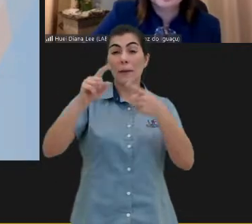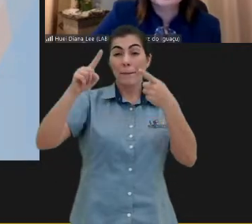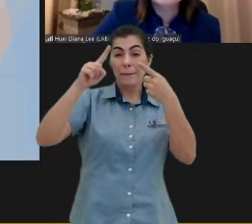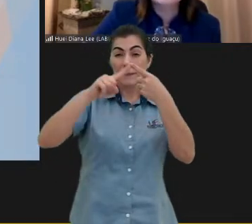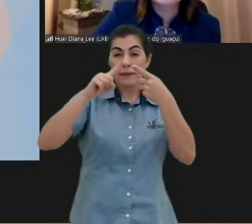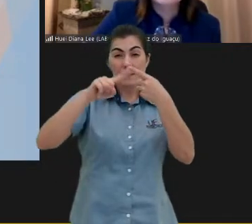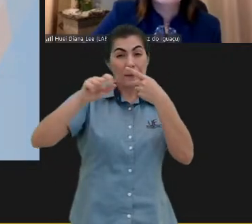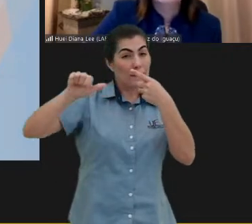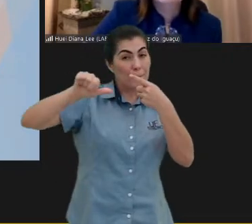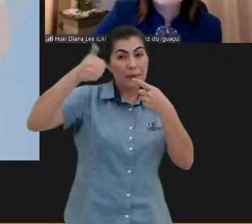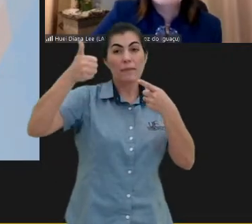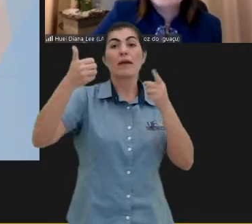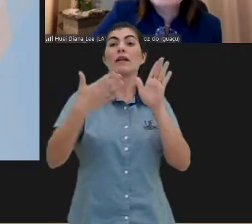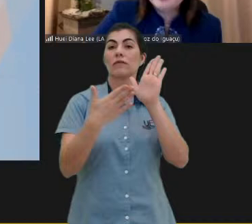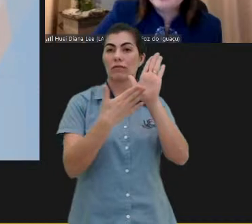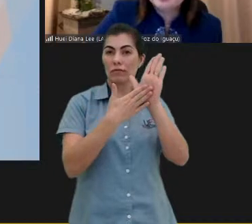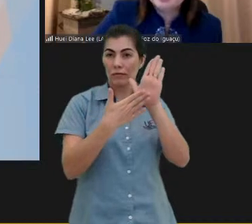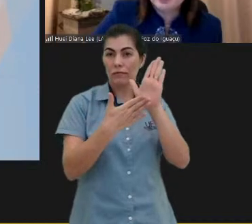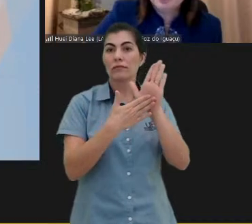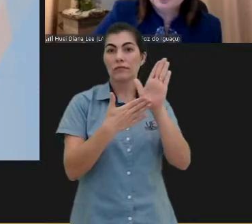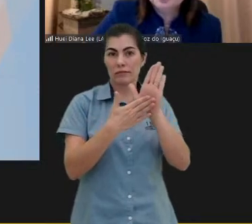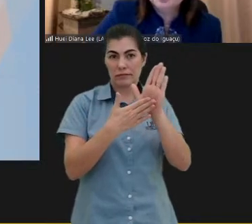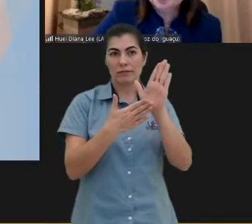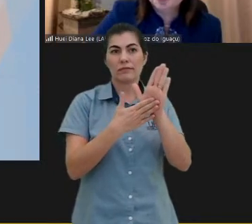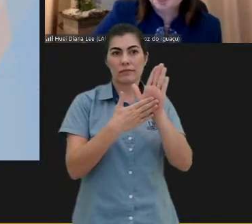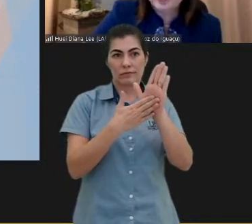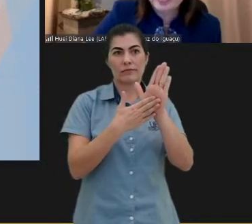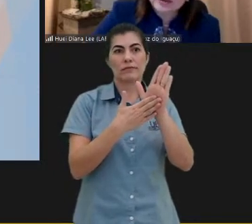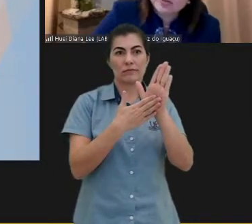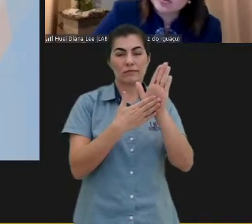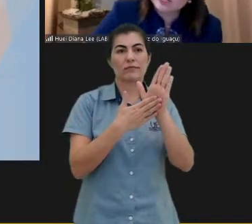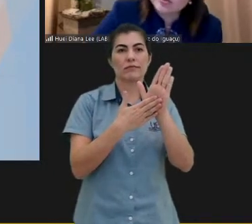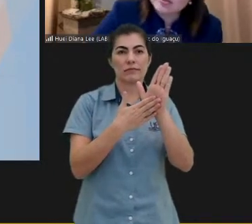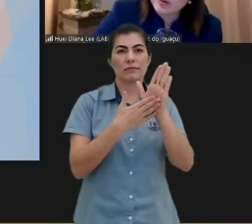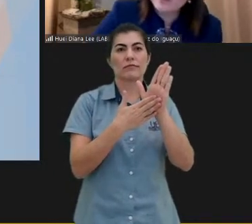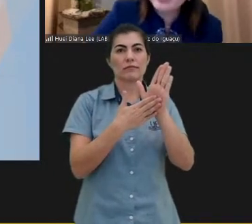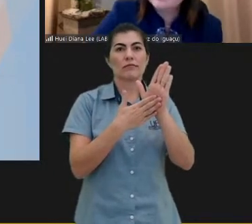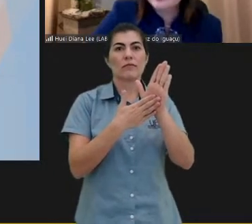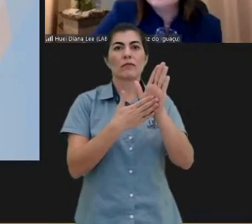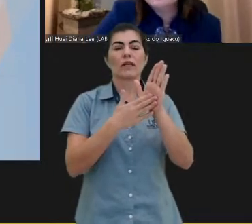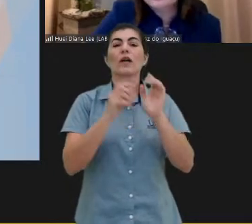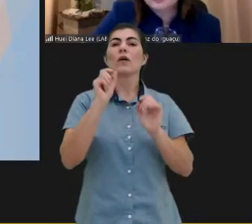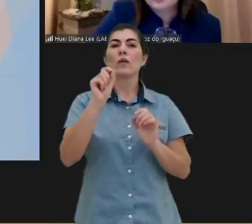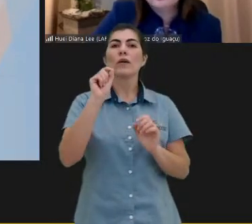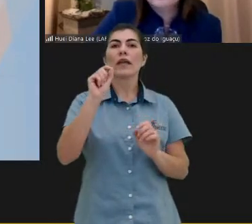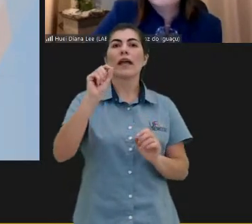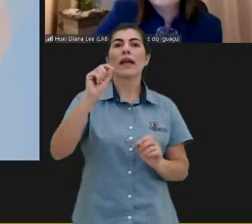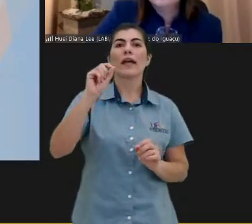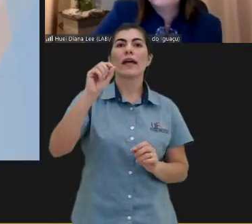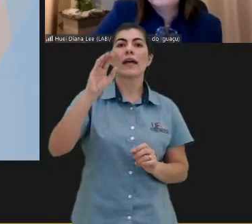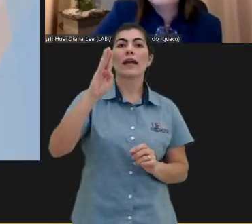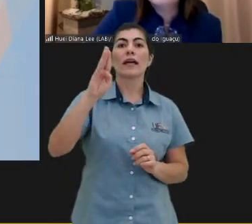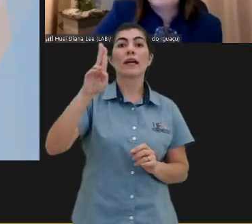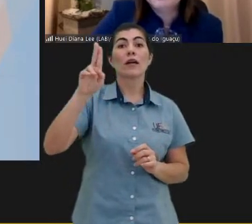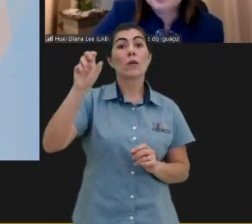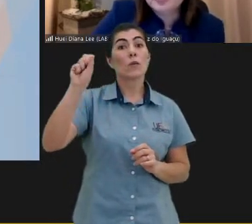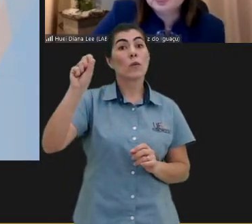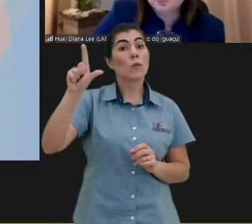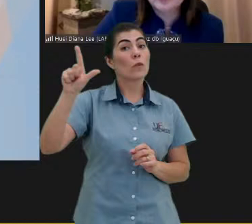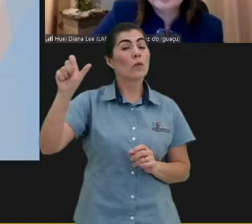foram propostas pela NBA. A Chicago Bulls usou regras de associação para tentar descobrir